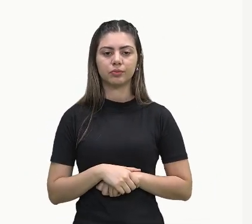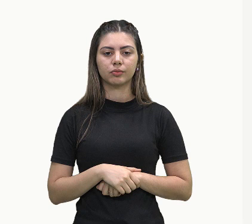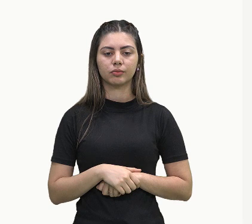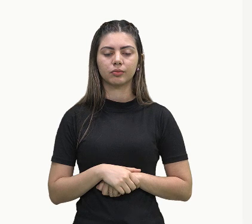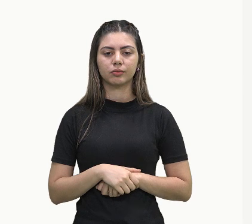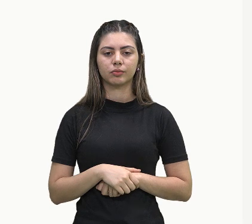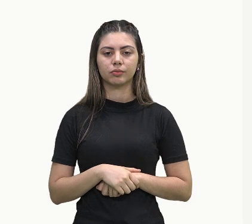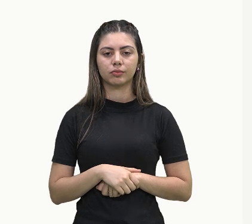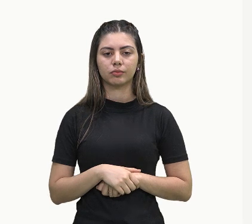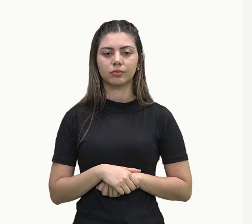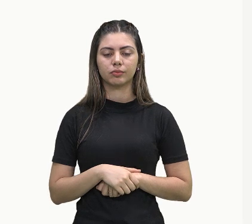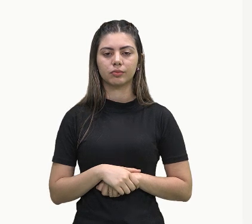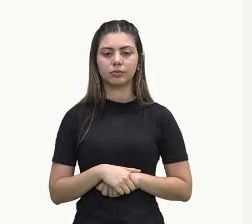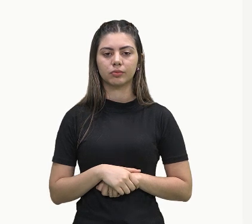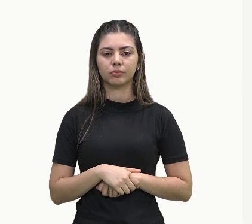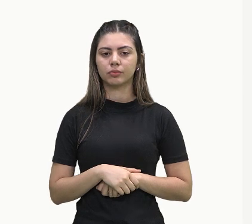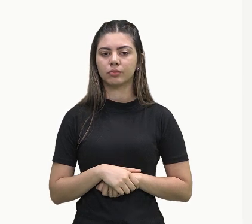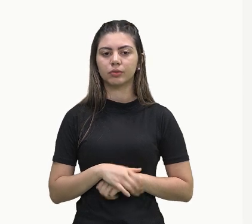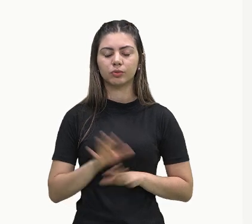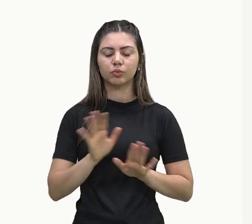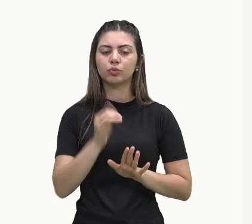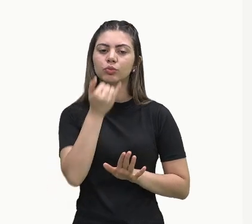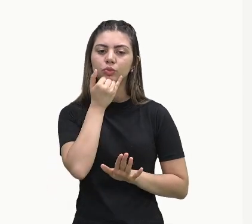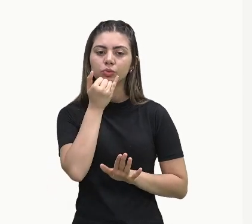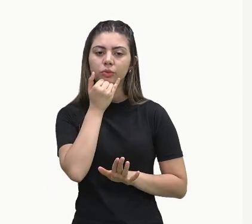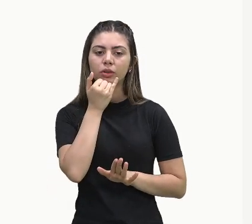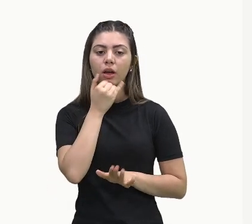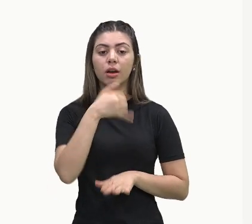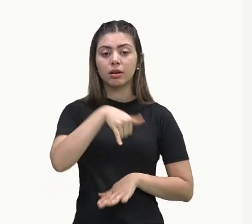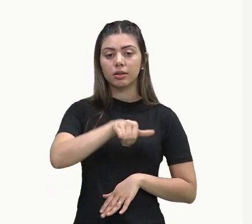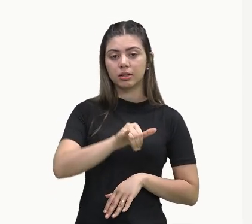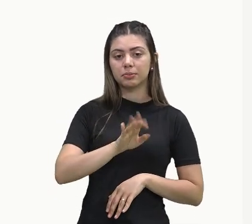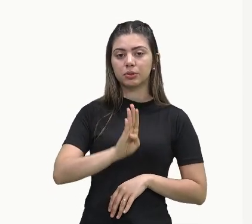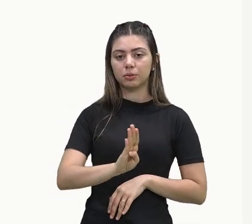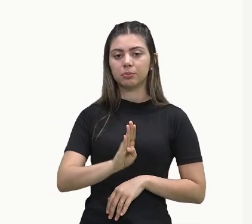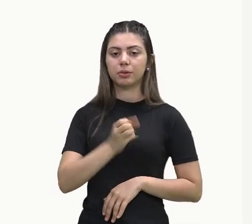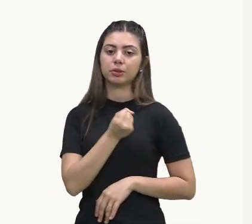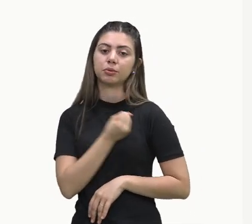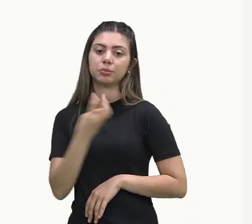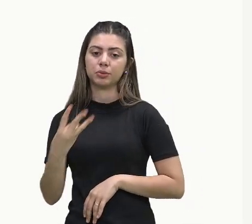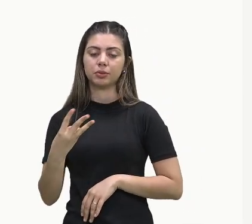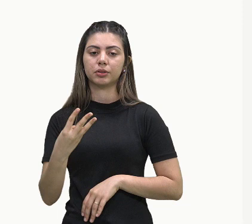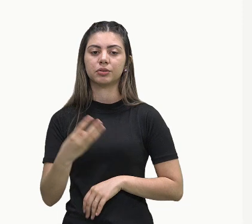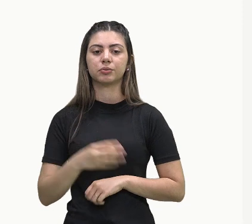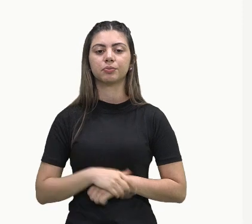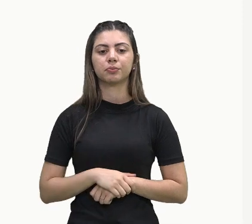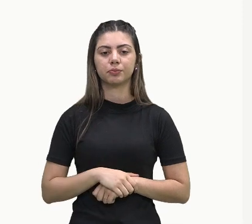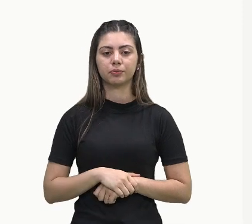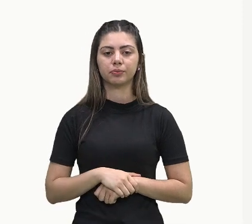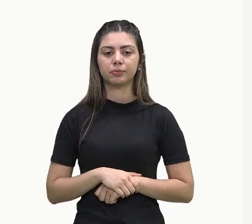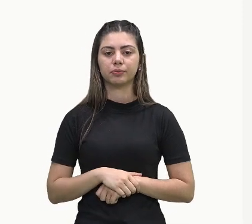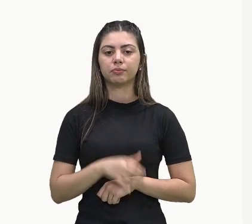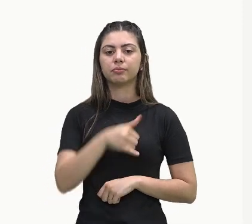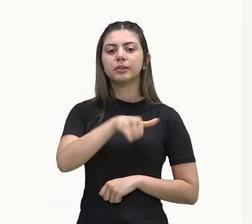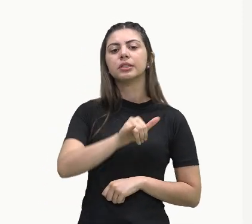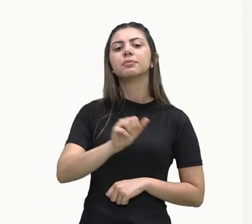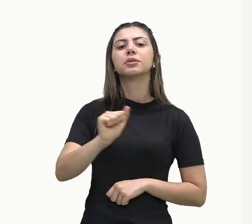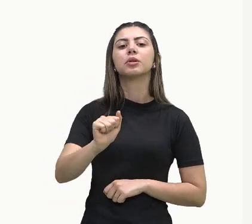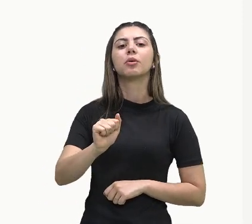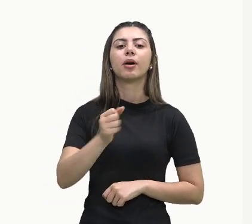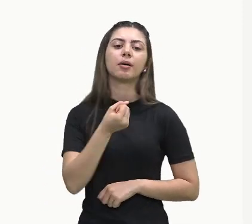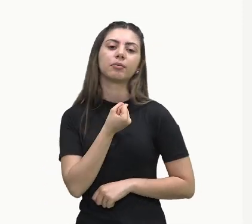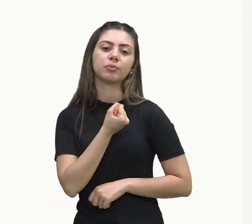certo perdão yb 3 tá aqui ele e y a -